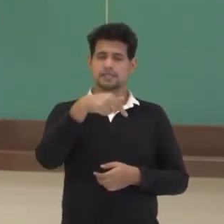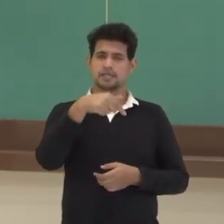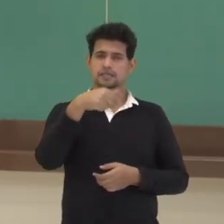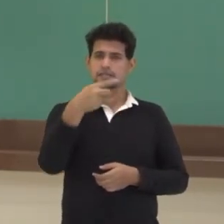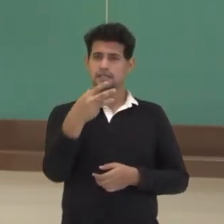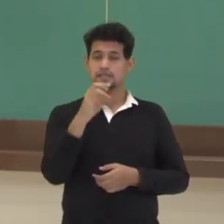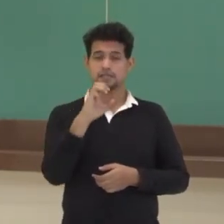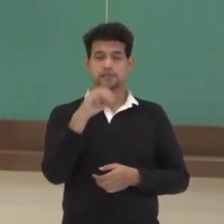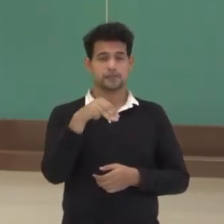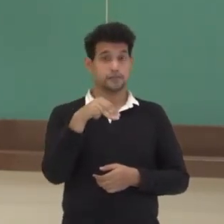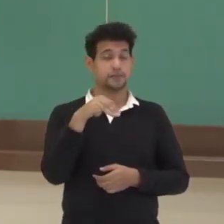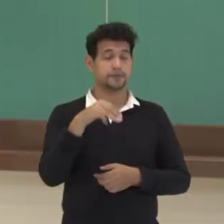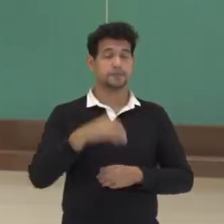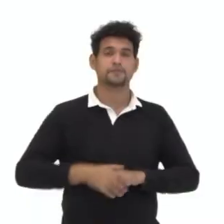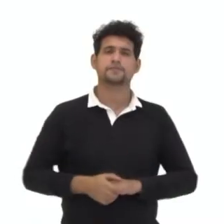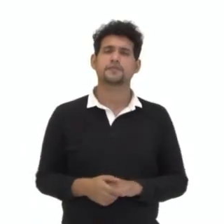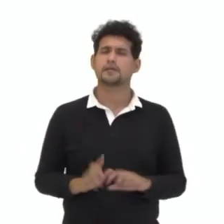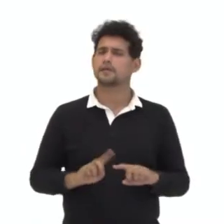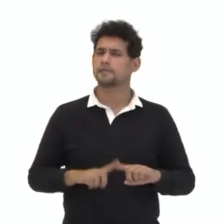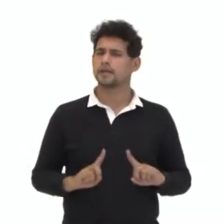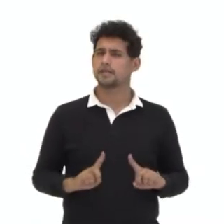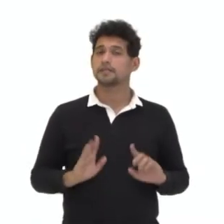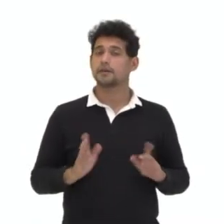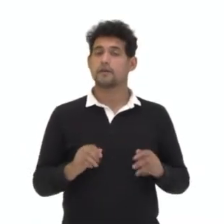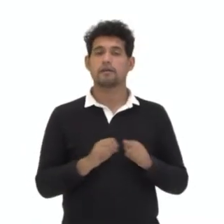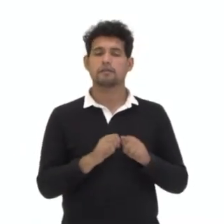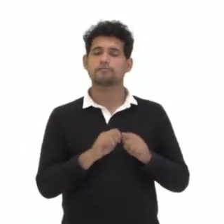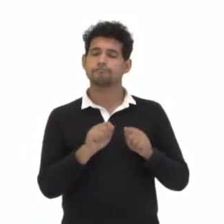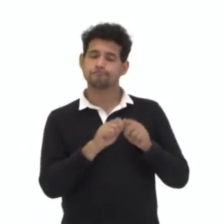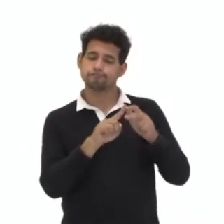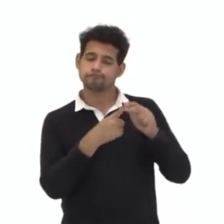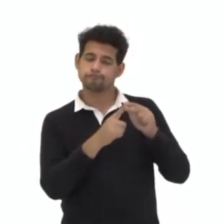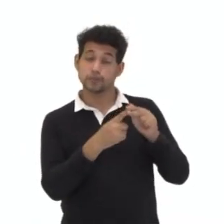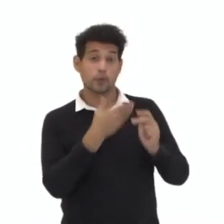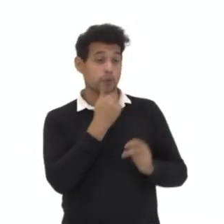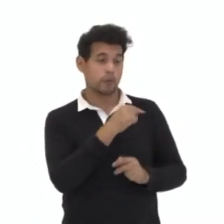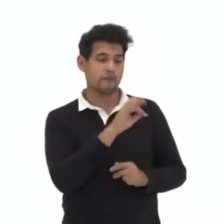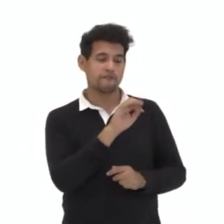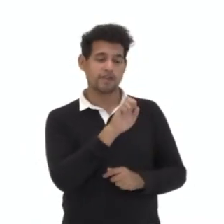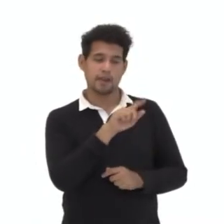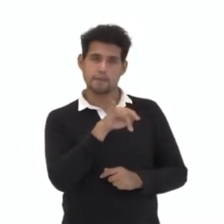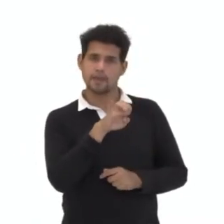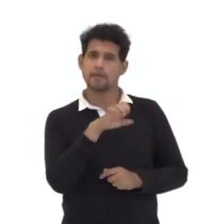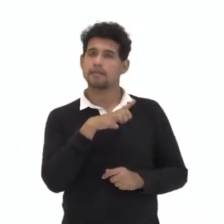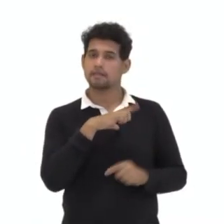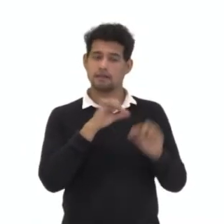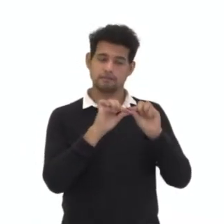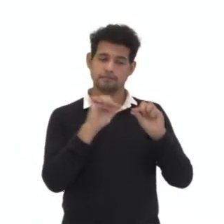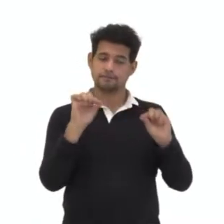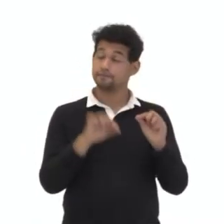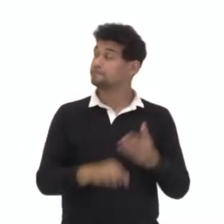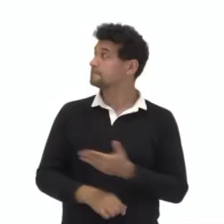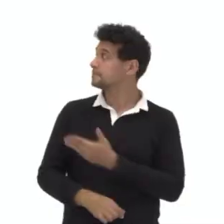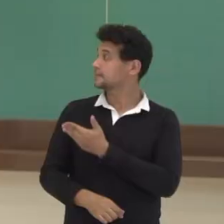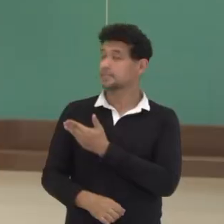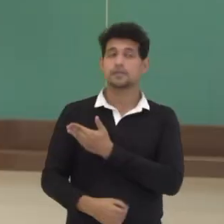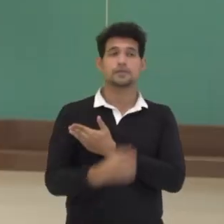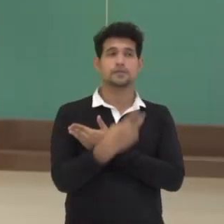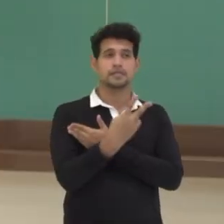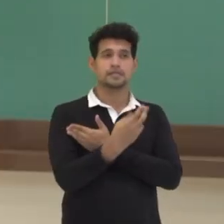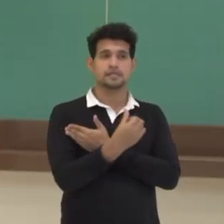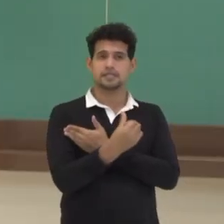263,73 centímetros quadrados. Então, logo, a peça construída por Felipe terá essa medida aí,